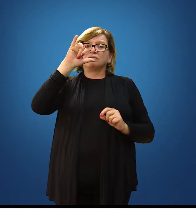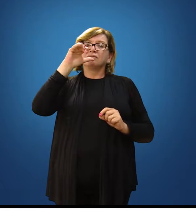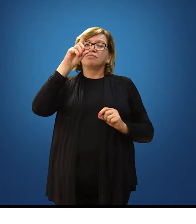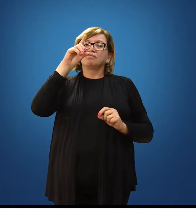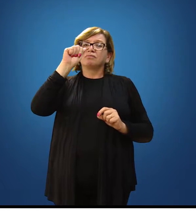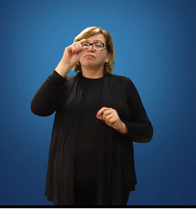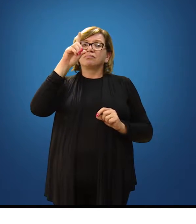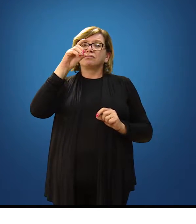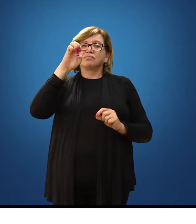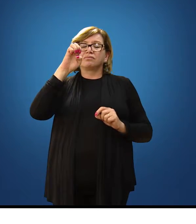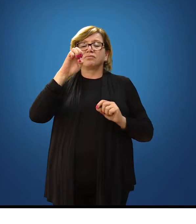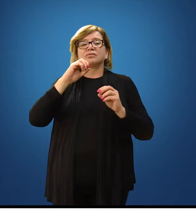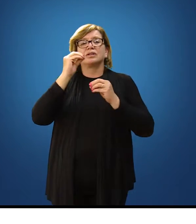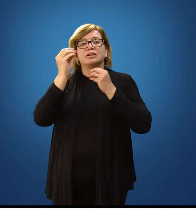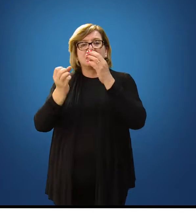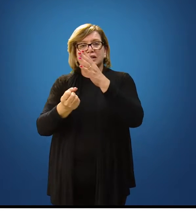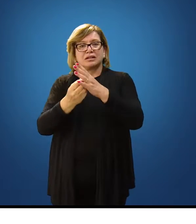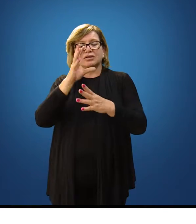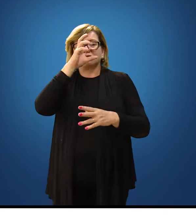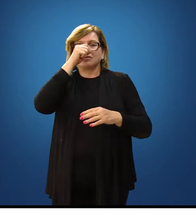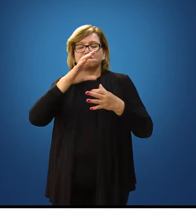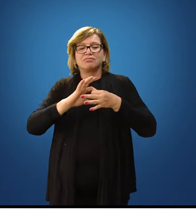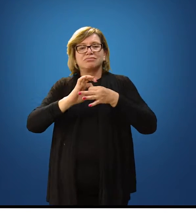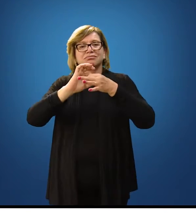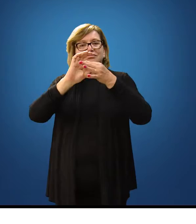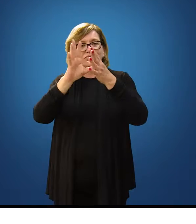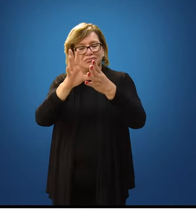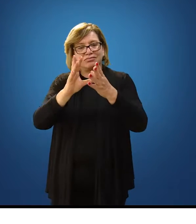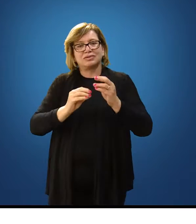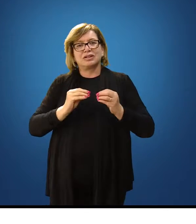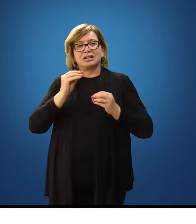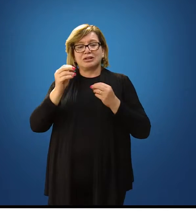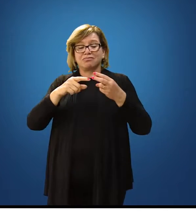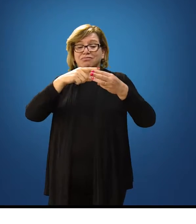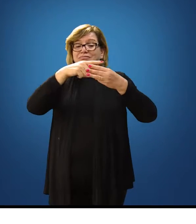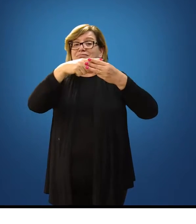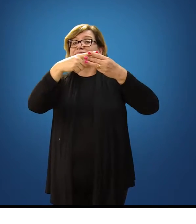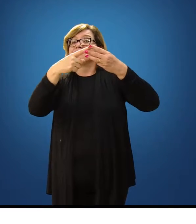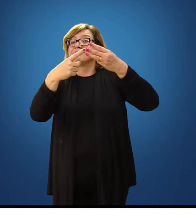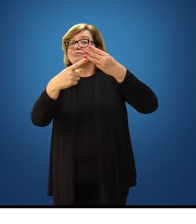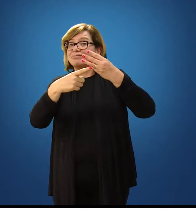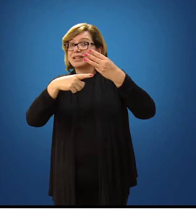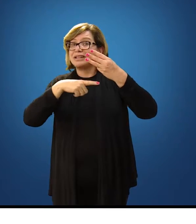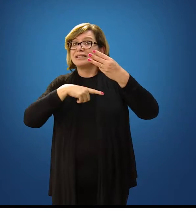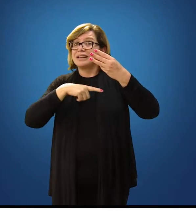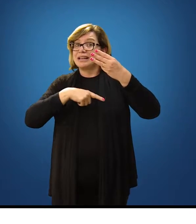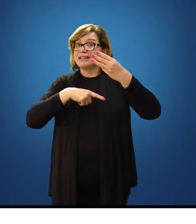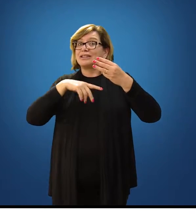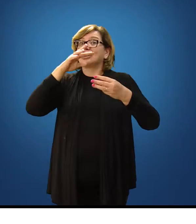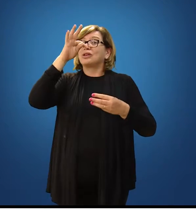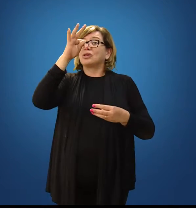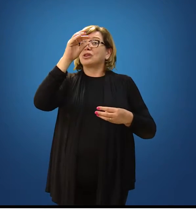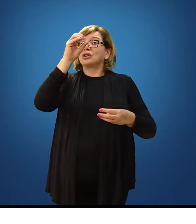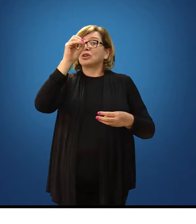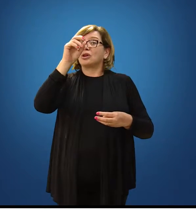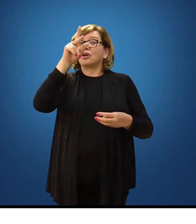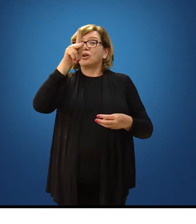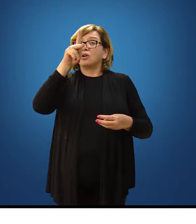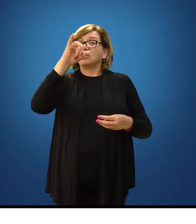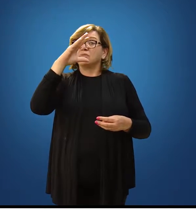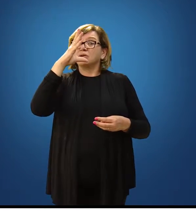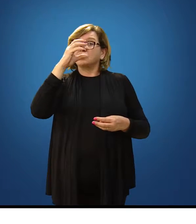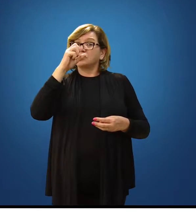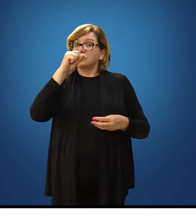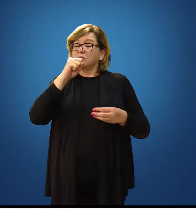atividade de criação de porcos nas comunidades tradicionais de faxinais. Então eu teria 3 subtópicos de discussão